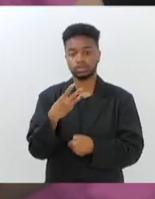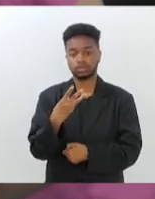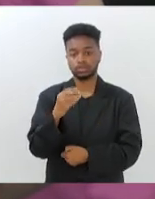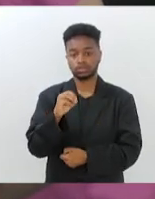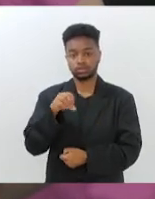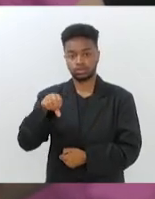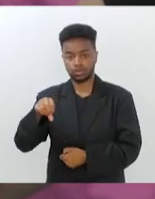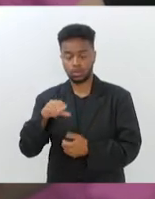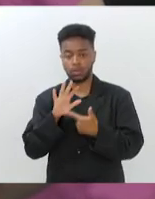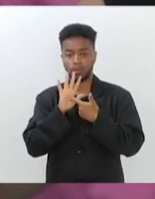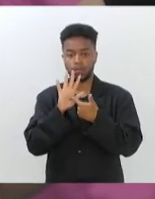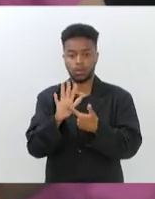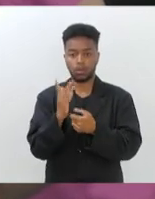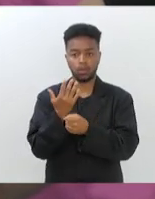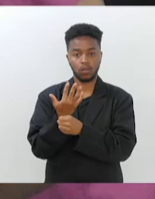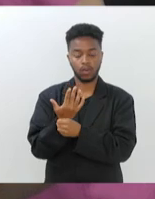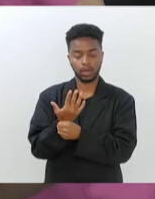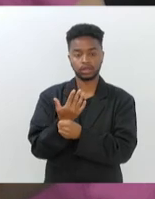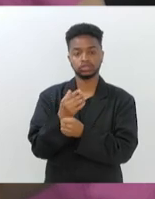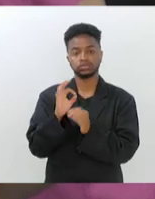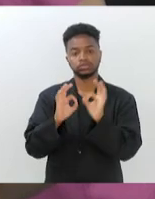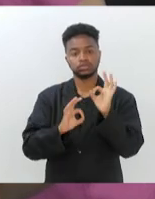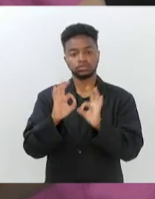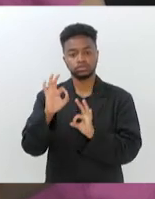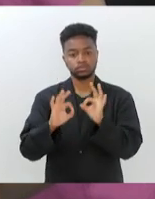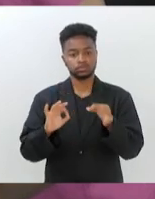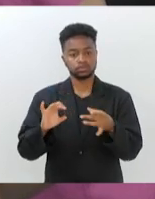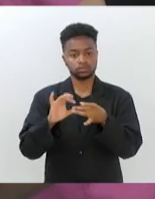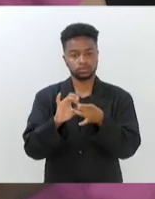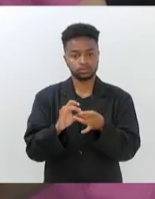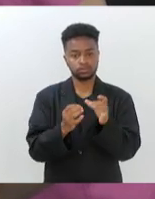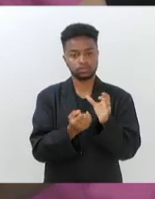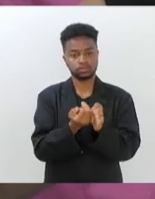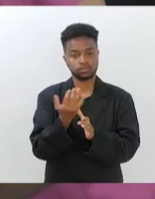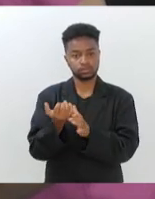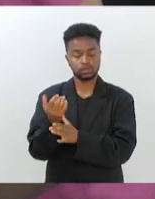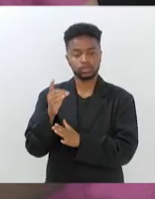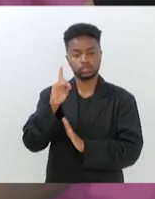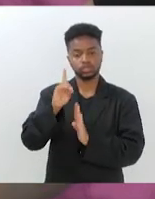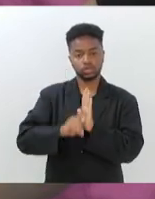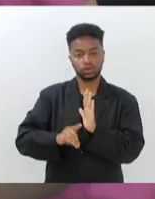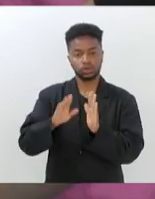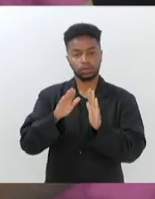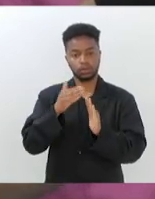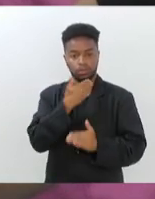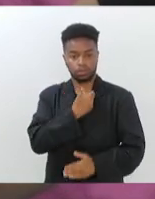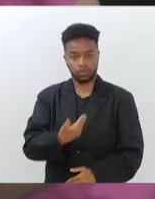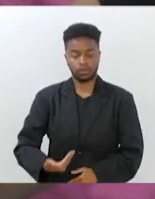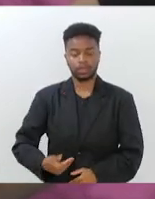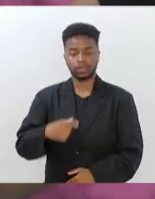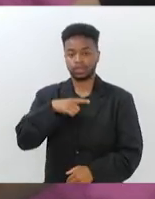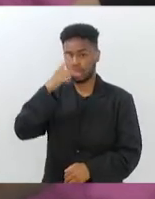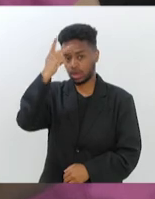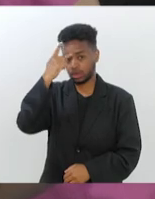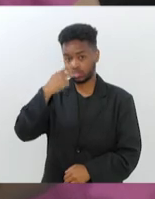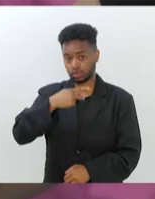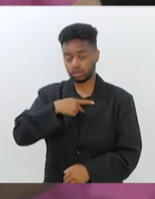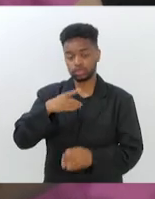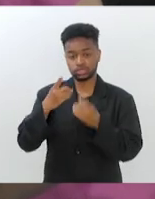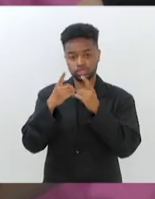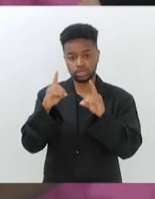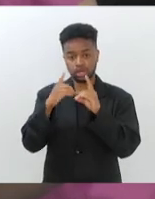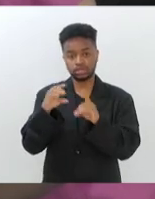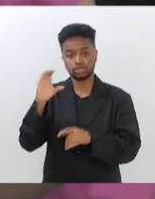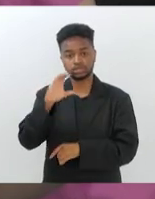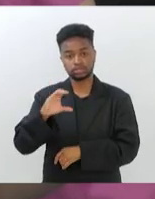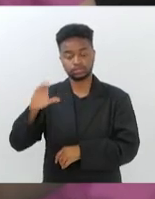a Universidade do Estado do Rio de Janeiro organizada sob a forma de fundação de direito público goza de autonomia didático-científica